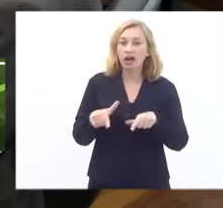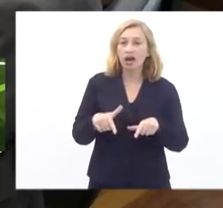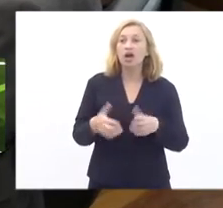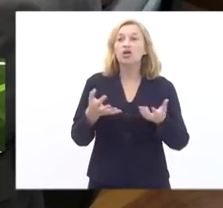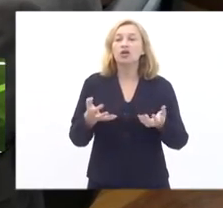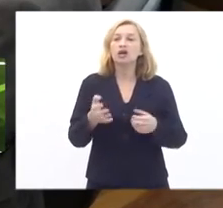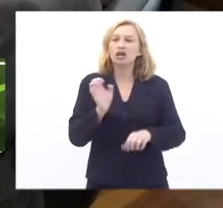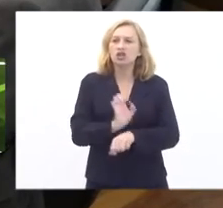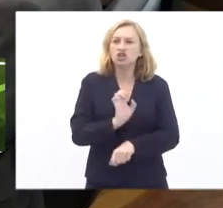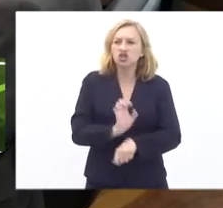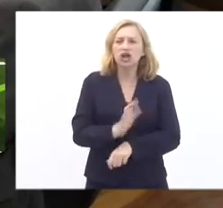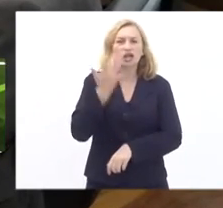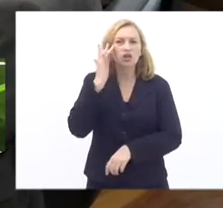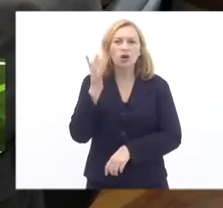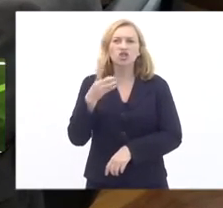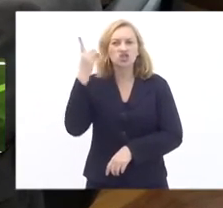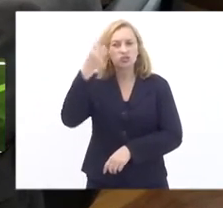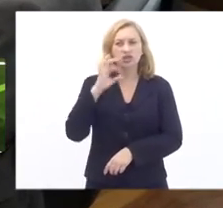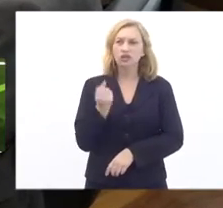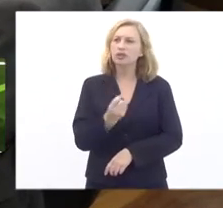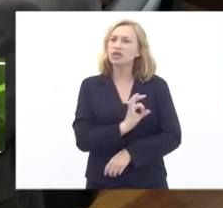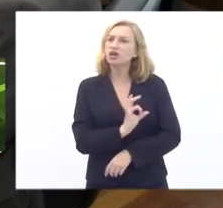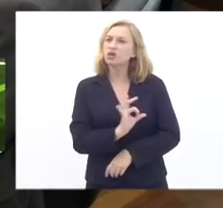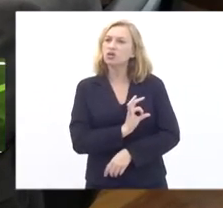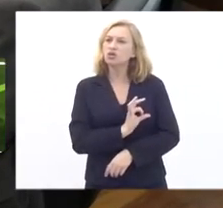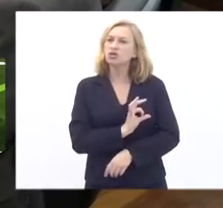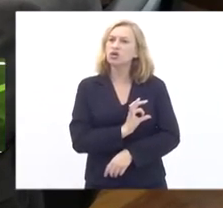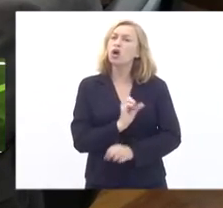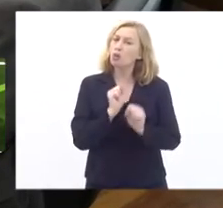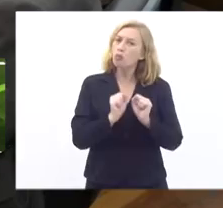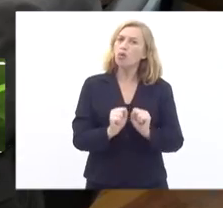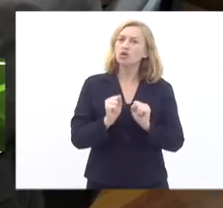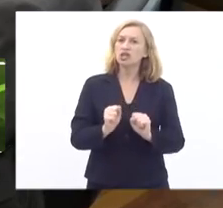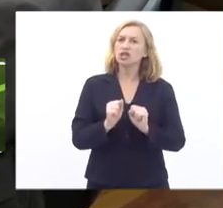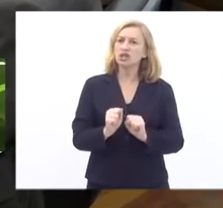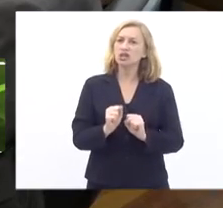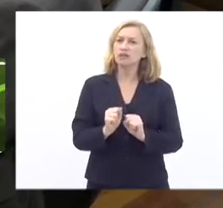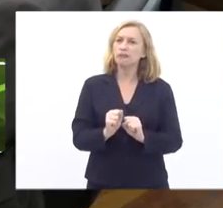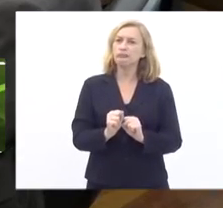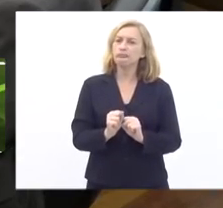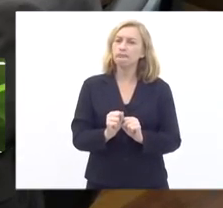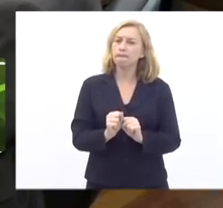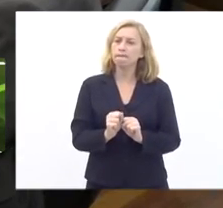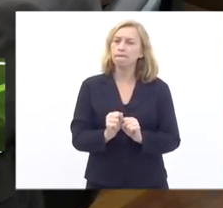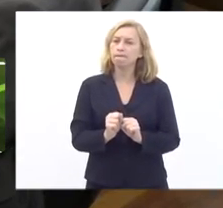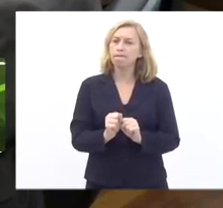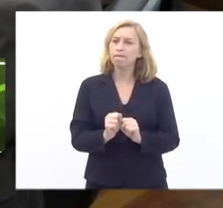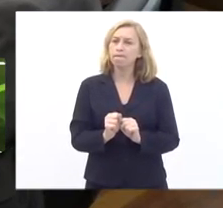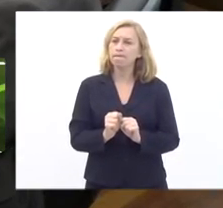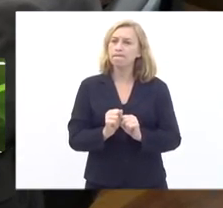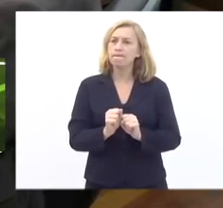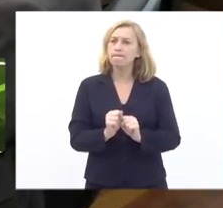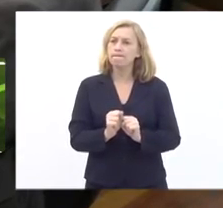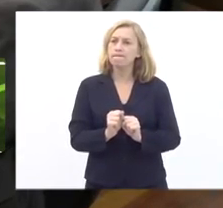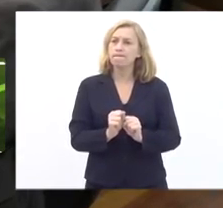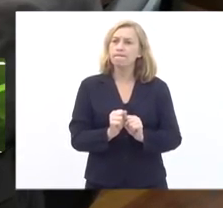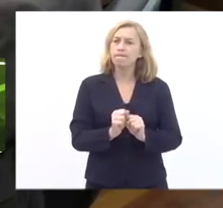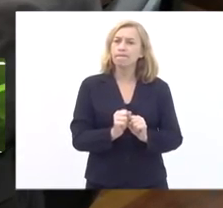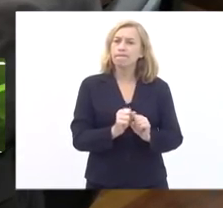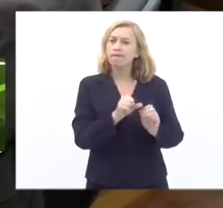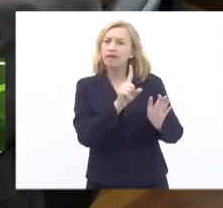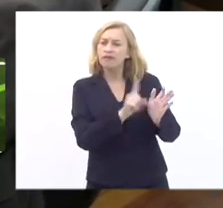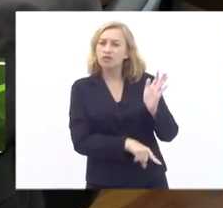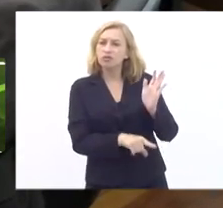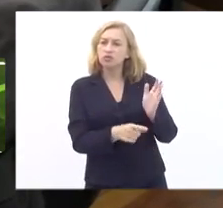Estado, deputada Marta Rocha, acho que o Estado poderia fazer esse impacto diminuir assumindo